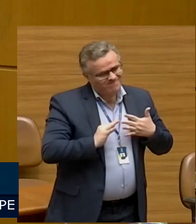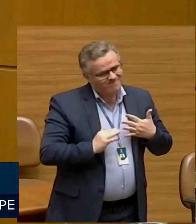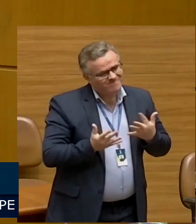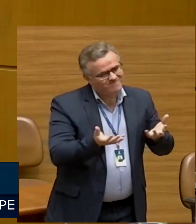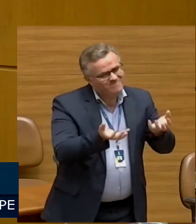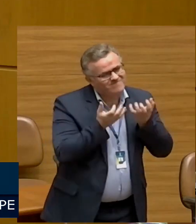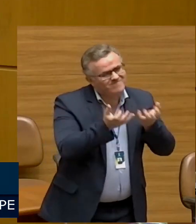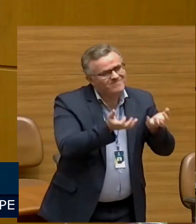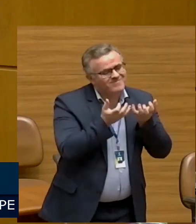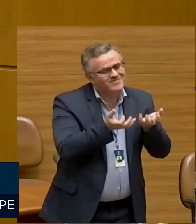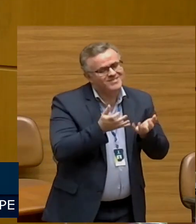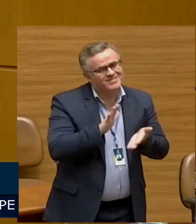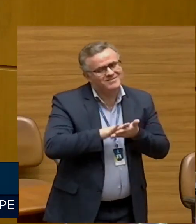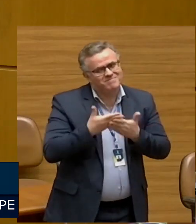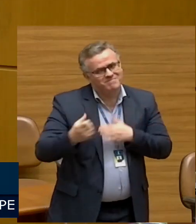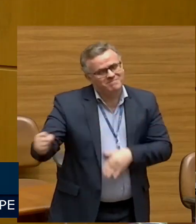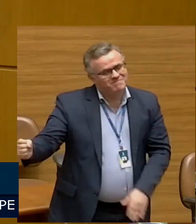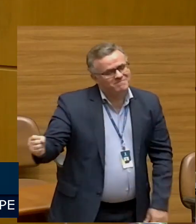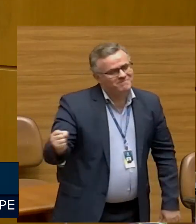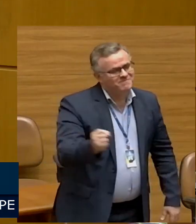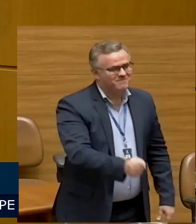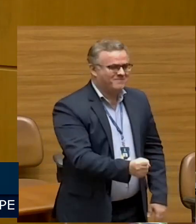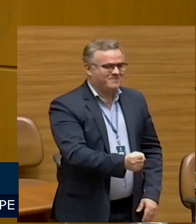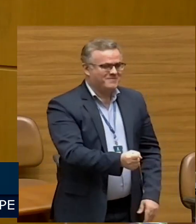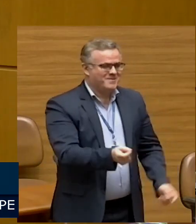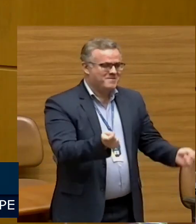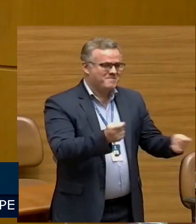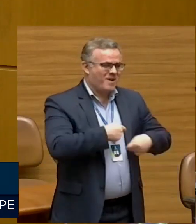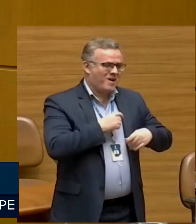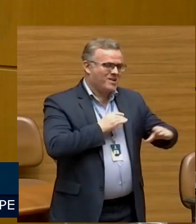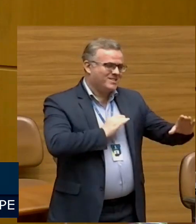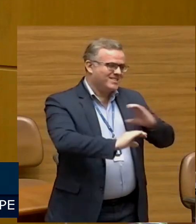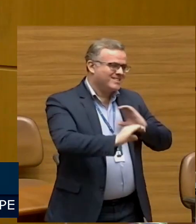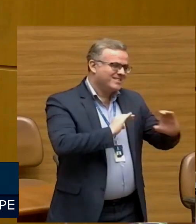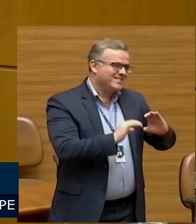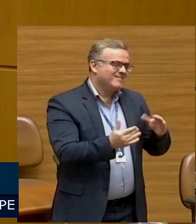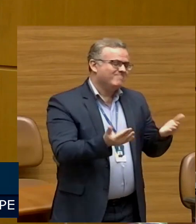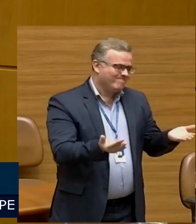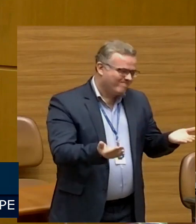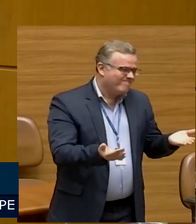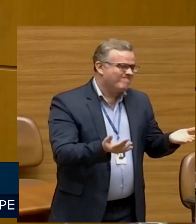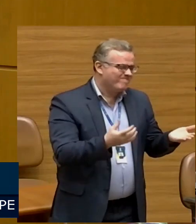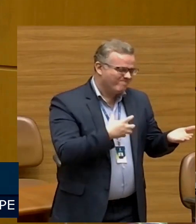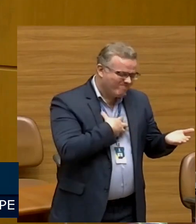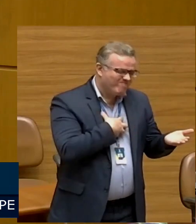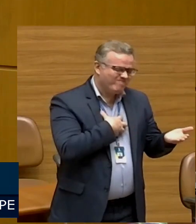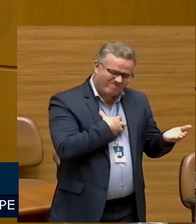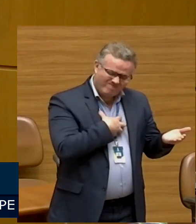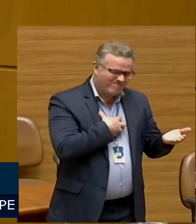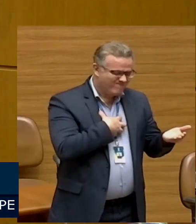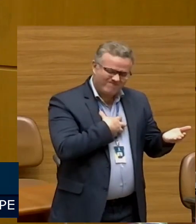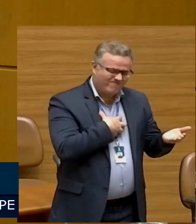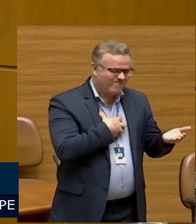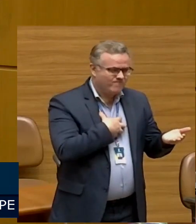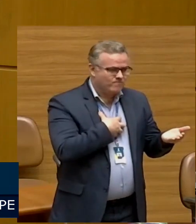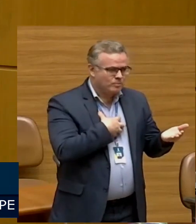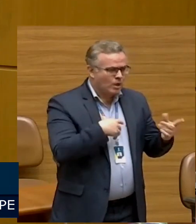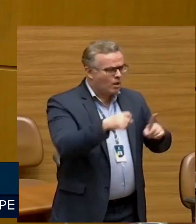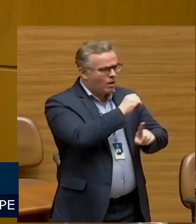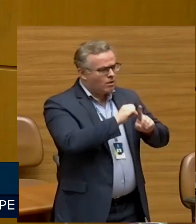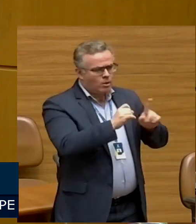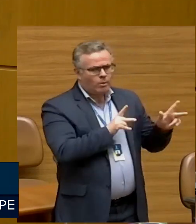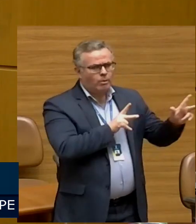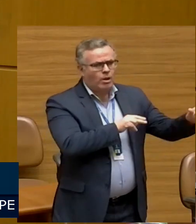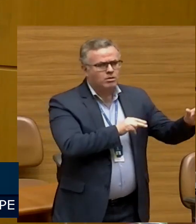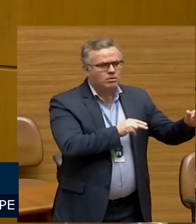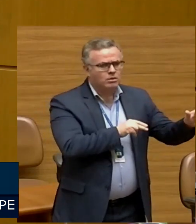pessoas para me auxiliarem, para conseguir me comunicar com a comunidade surda, e a maioria das pessoas na sociedade é assim, porque a